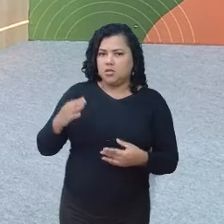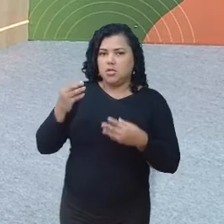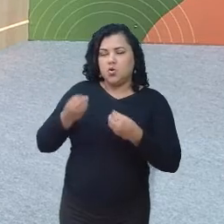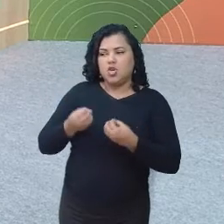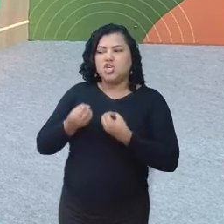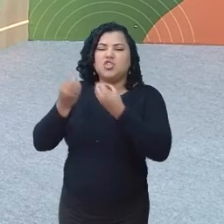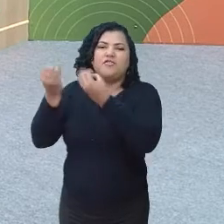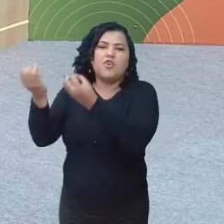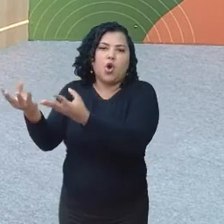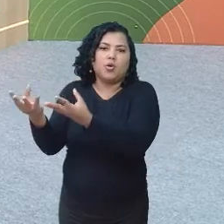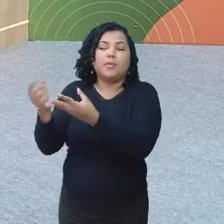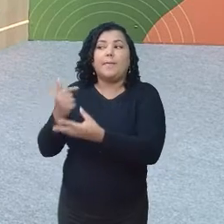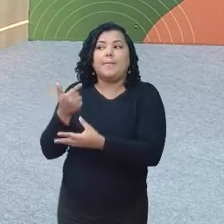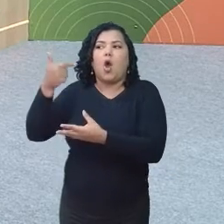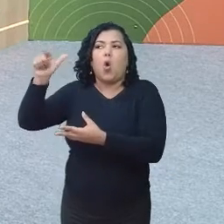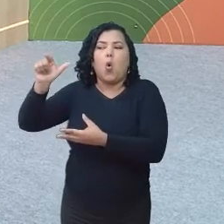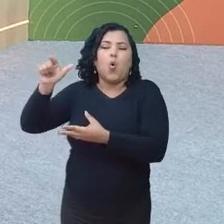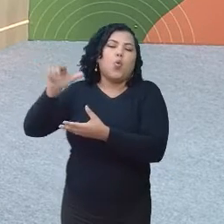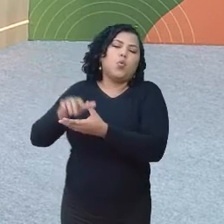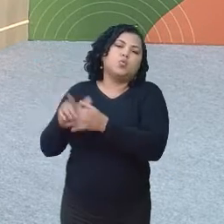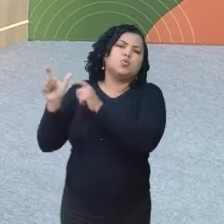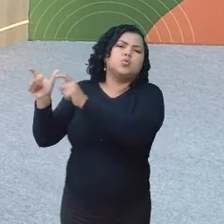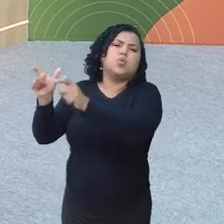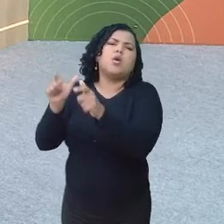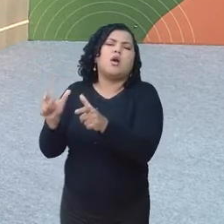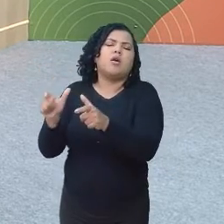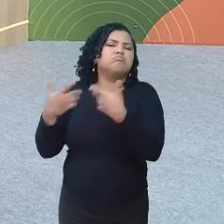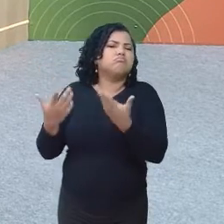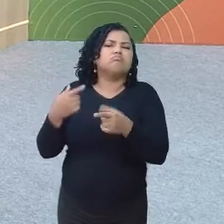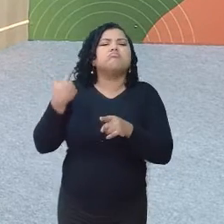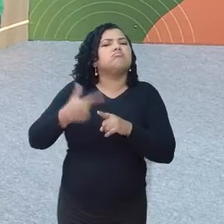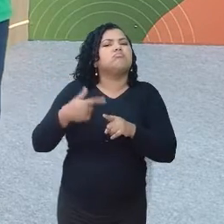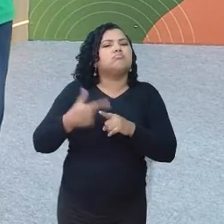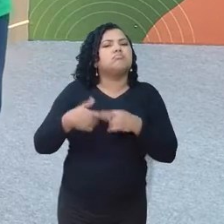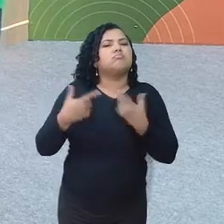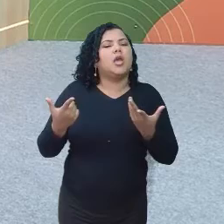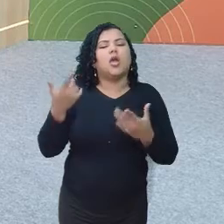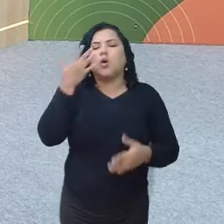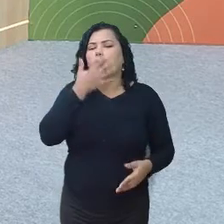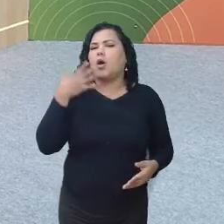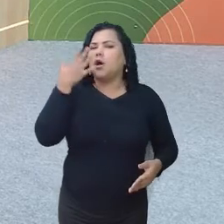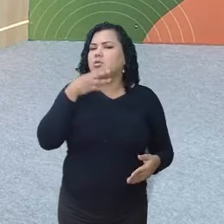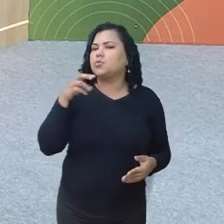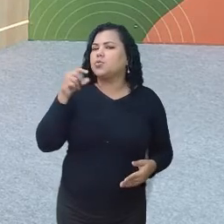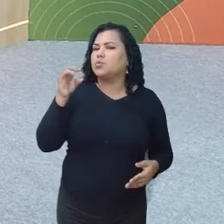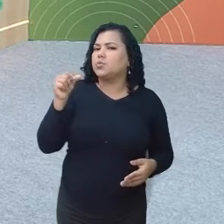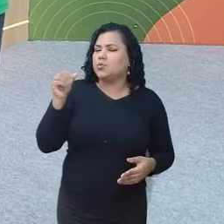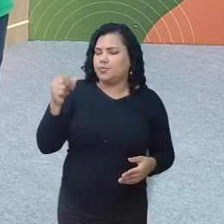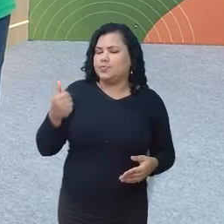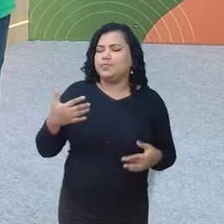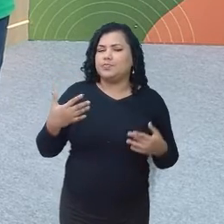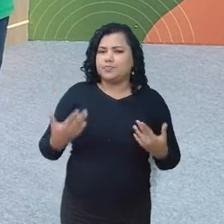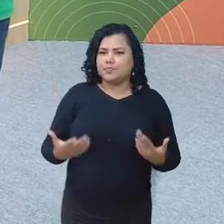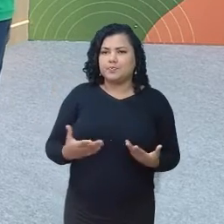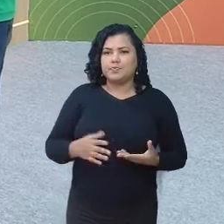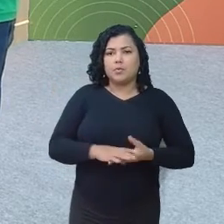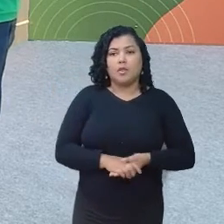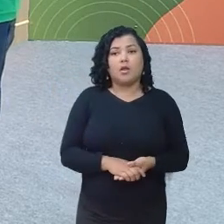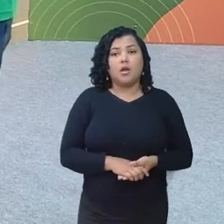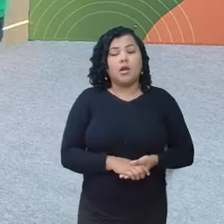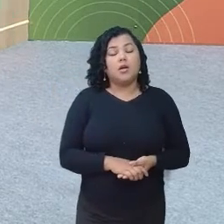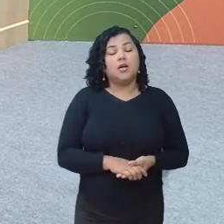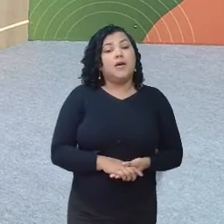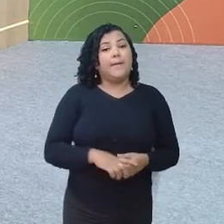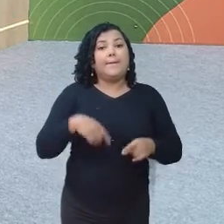brasileira, né, no caso Brasil, colônia de Portugal? Por que é que o açúcar ele vai se consolidar rapidamente?